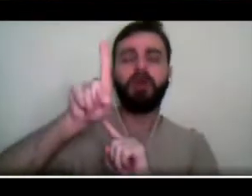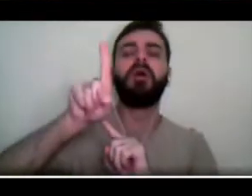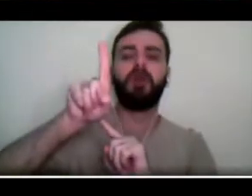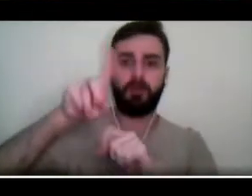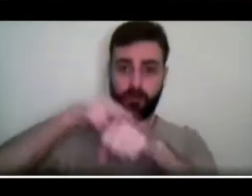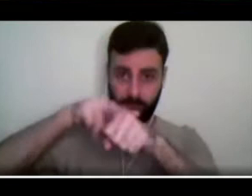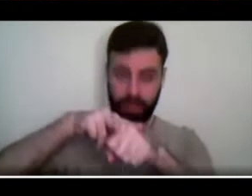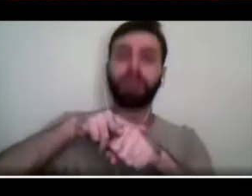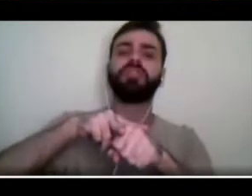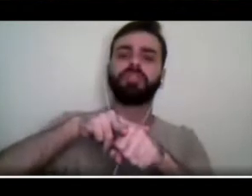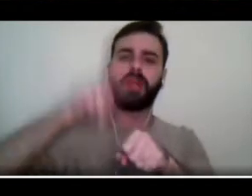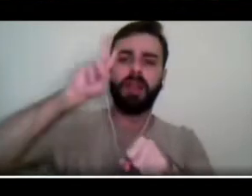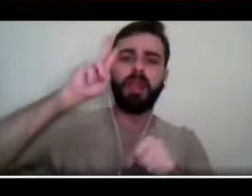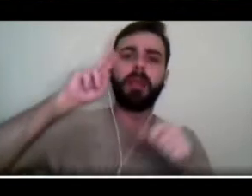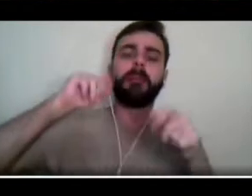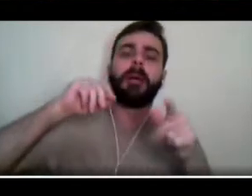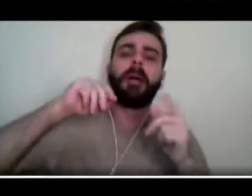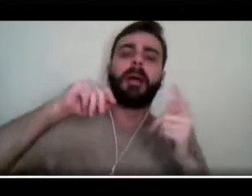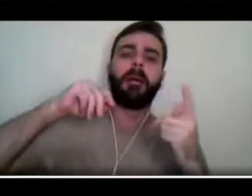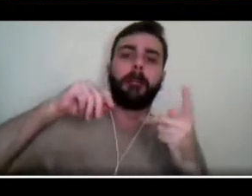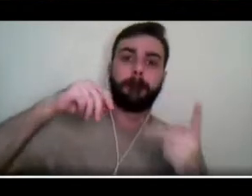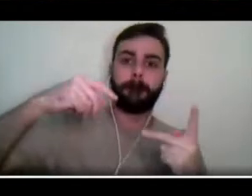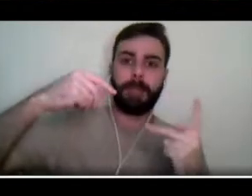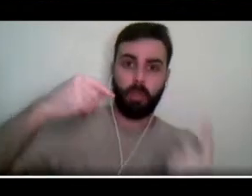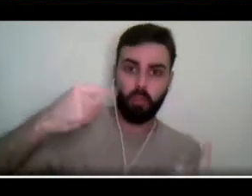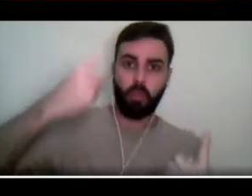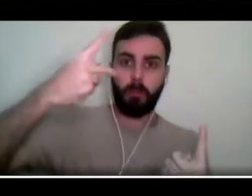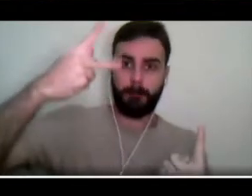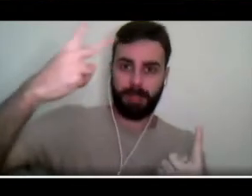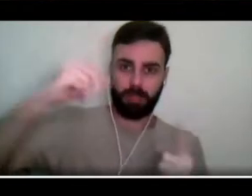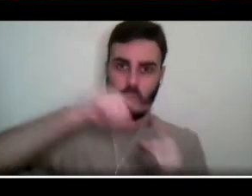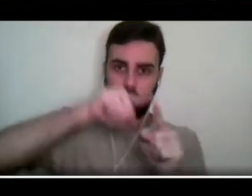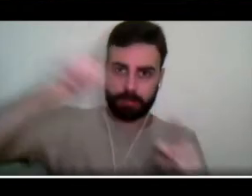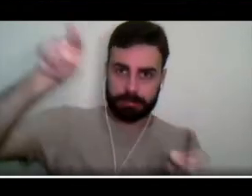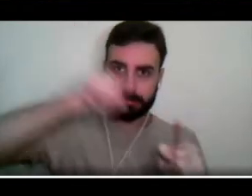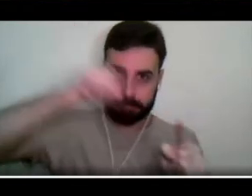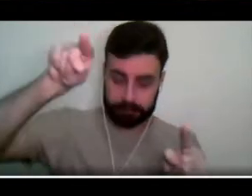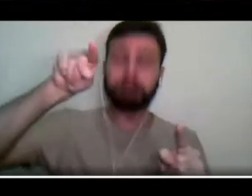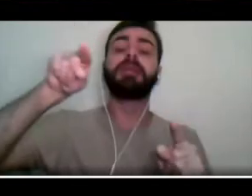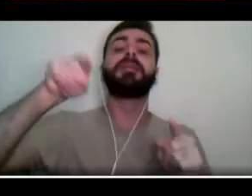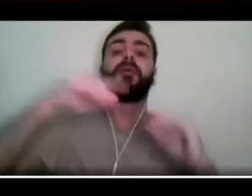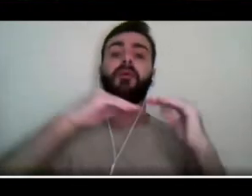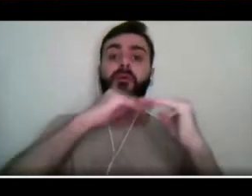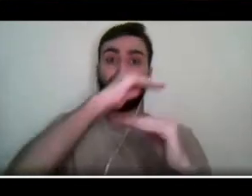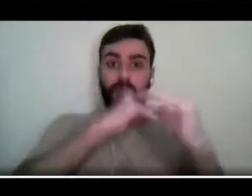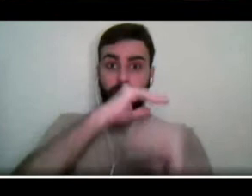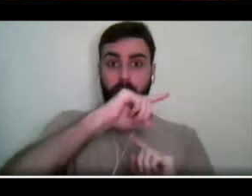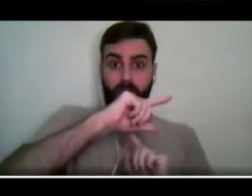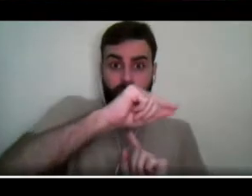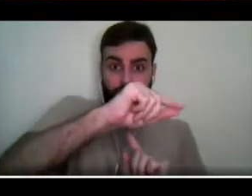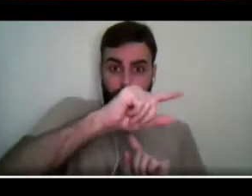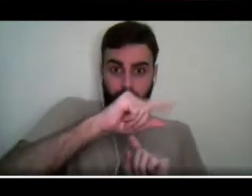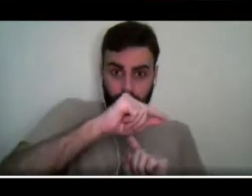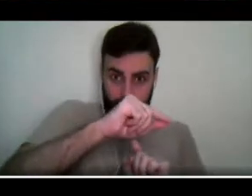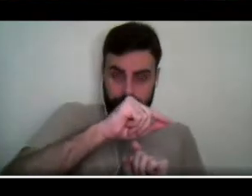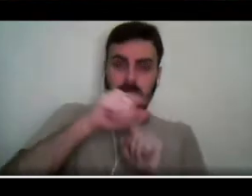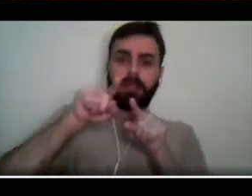deslocamento, e o vetor velocidade média é um vetor que está na mesma direção e sentido do vetor